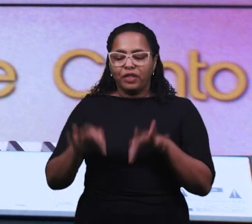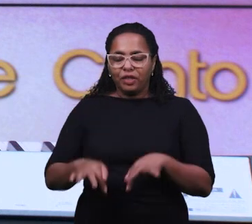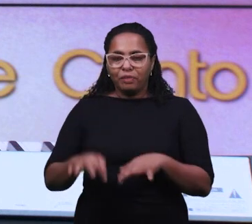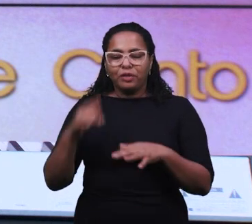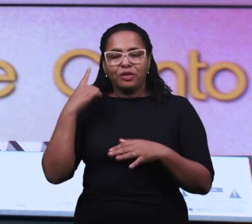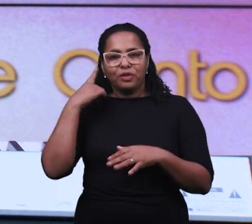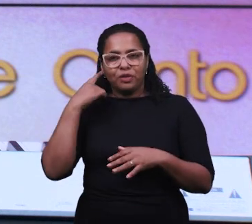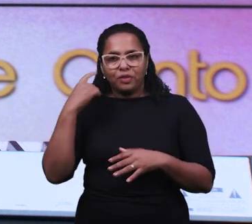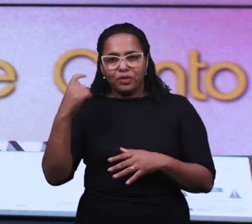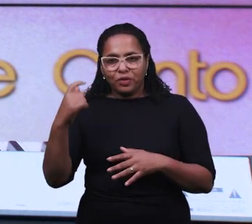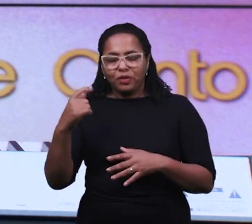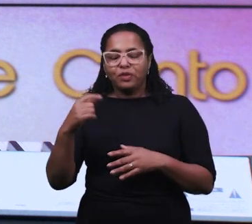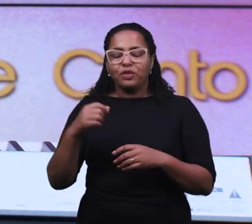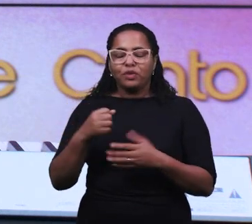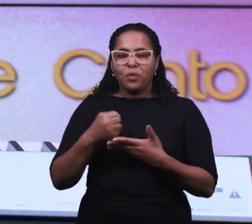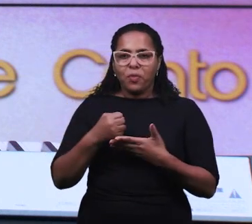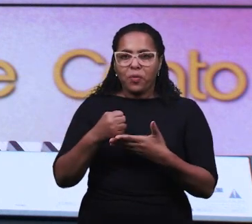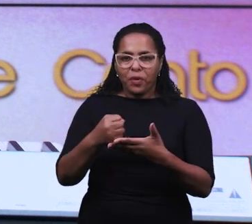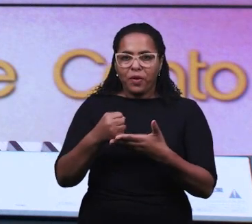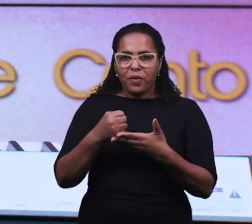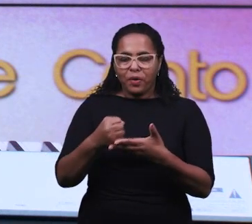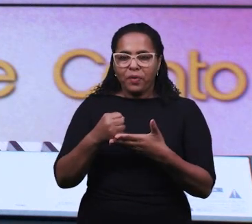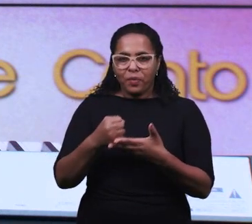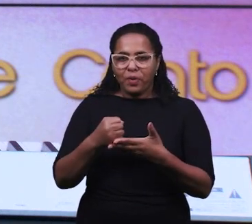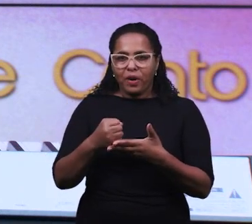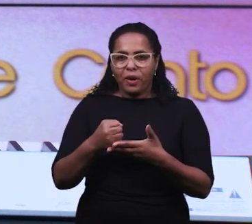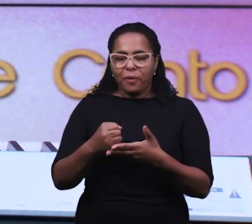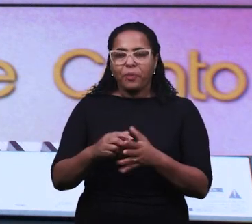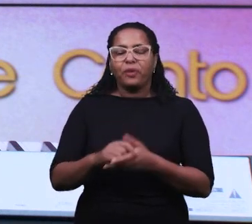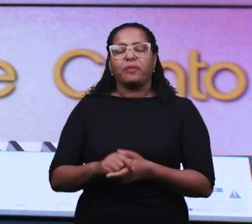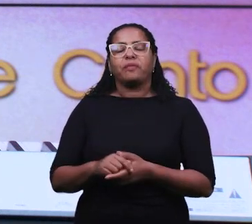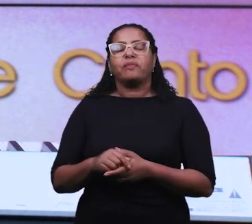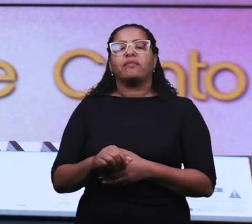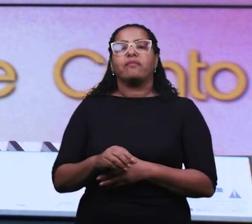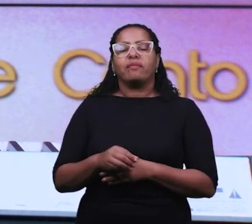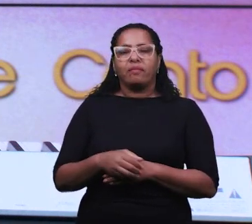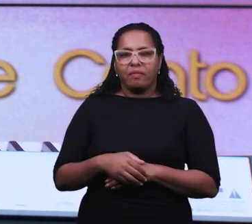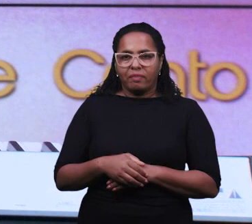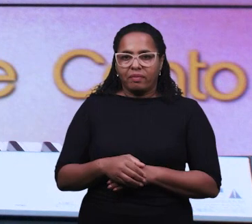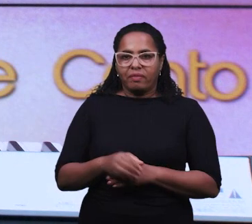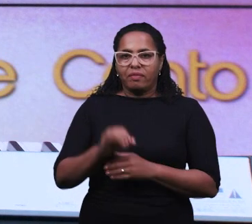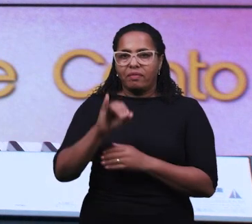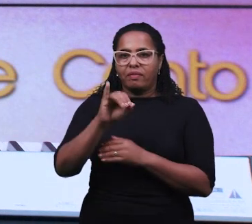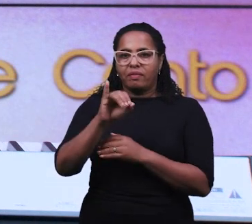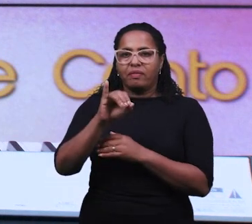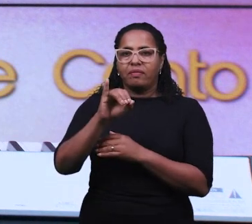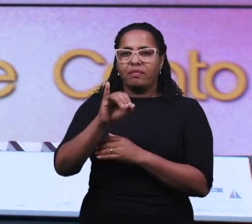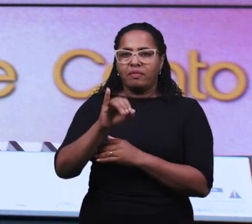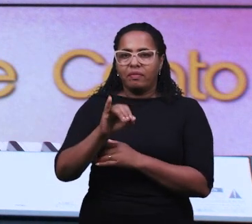Termine o som ainda apoiado e com consistência sonora.